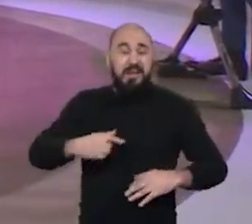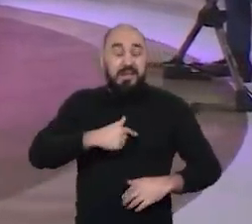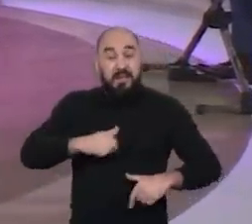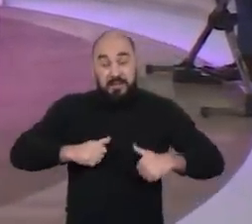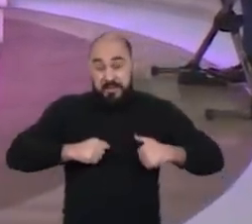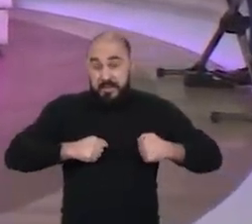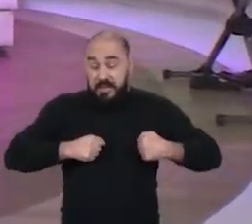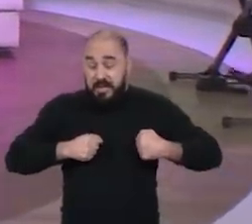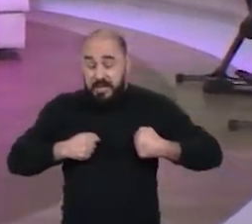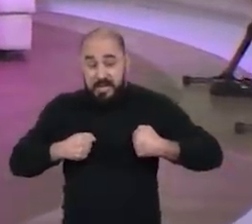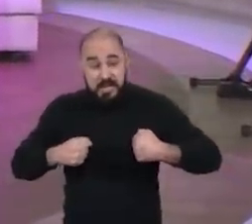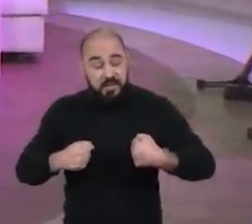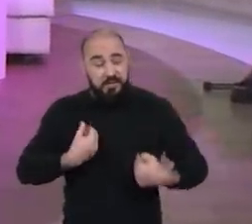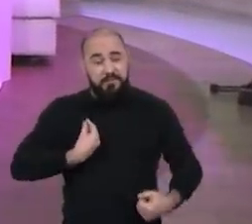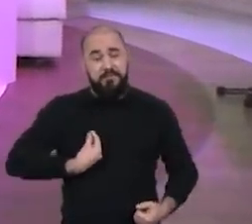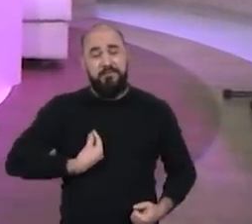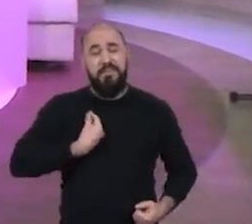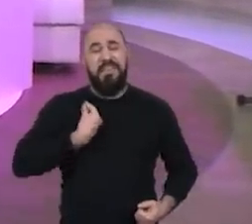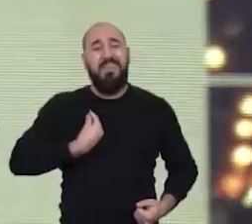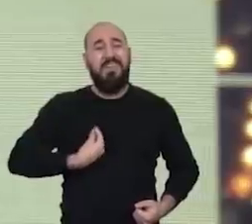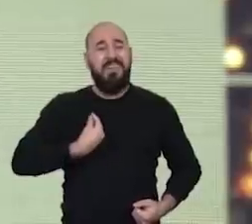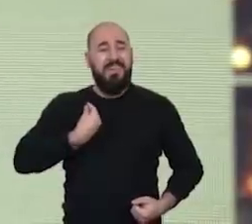tentando sobreviver